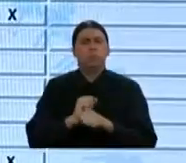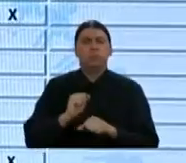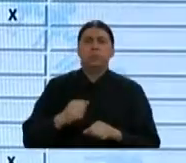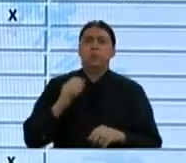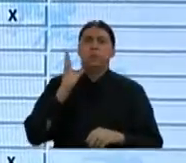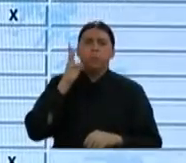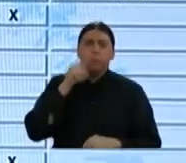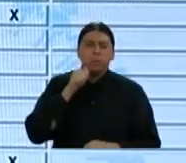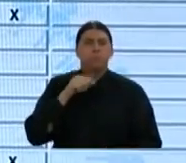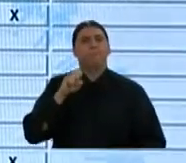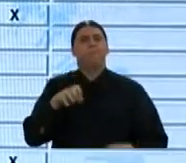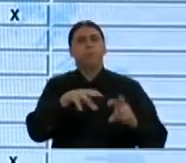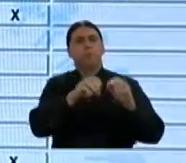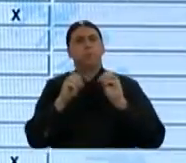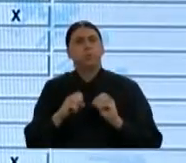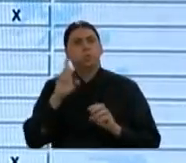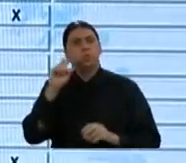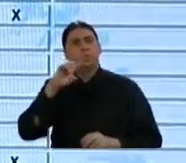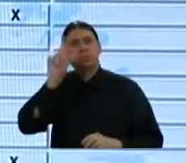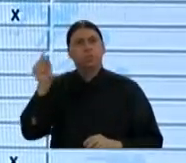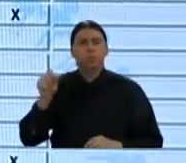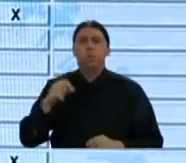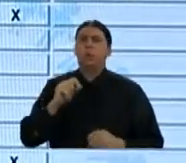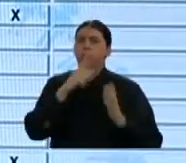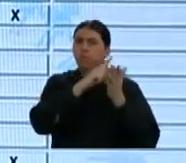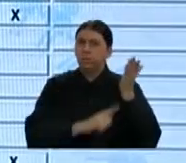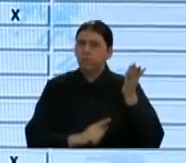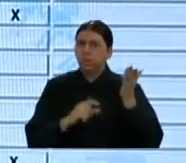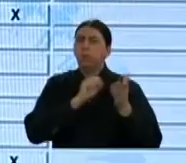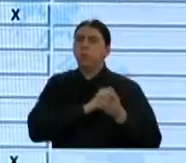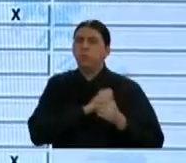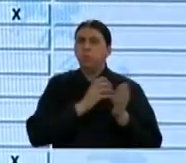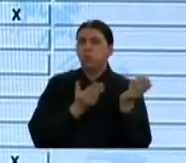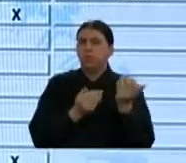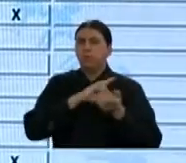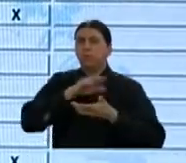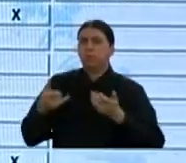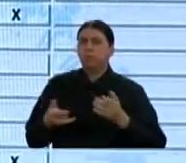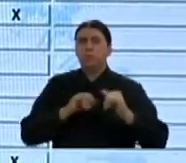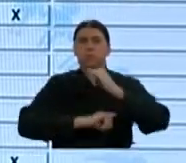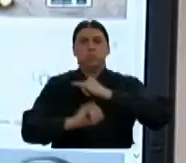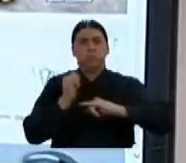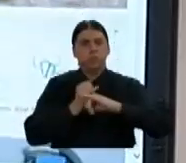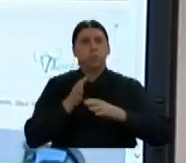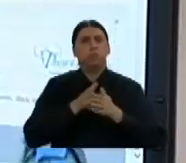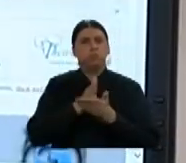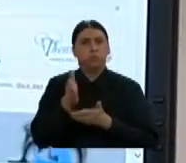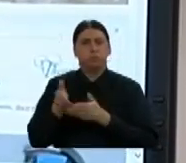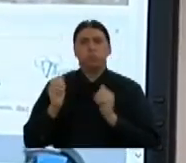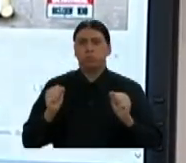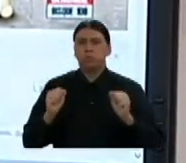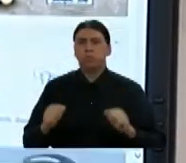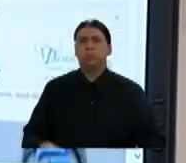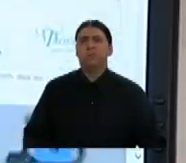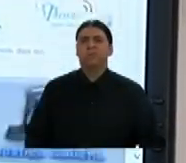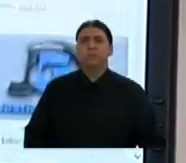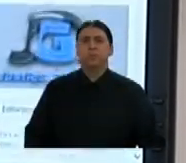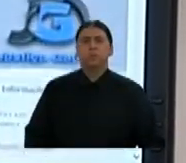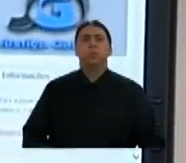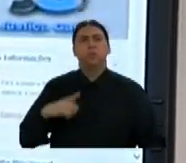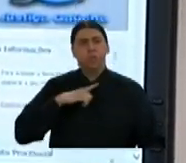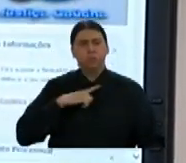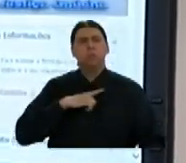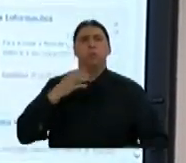a lista com os dados de todos os jovens disponíveis pode ser acessada na internet não é na página do tribunal de